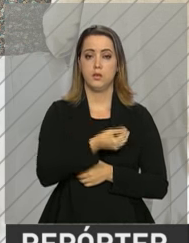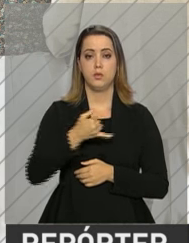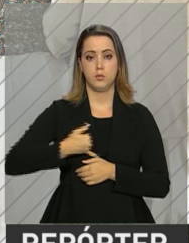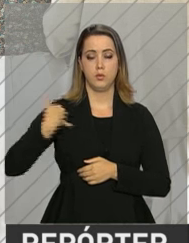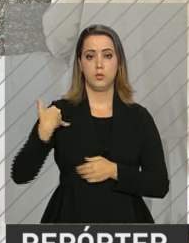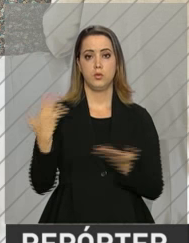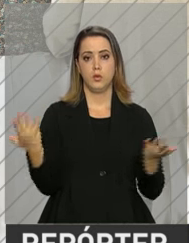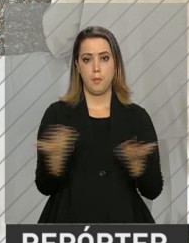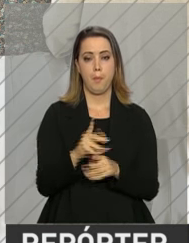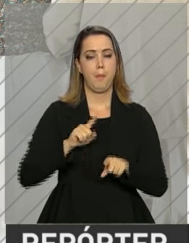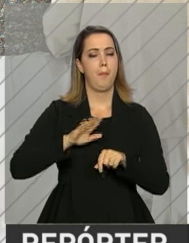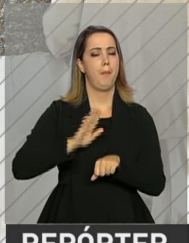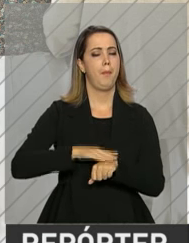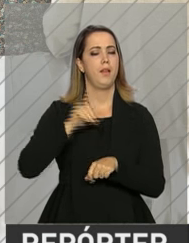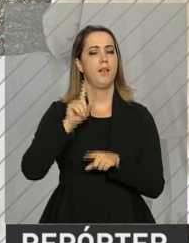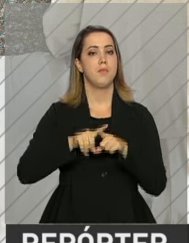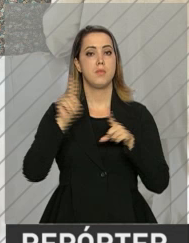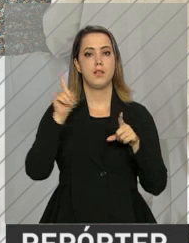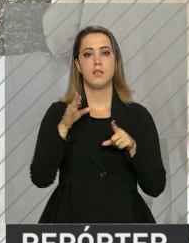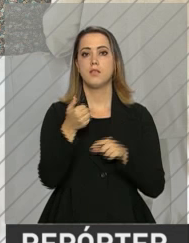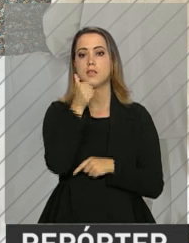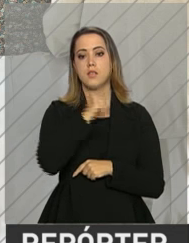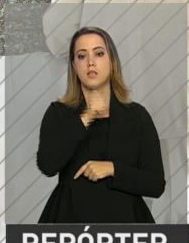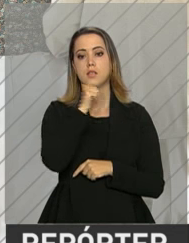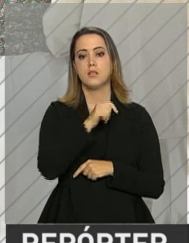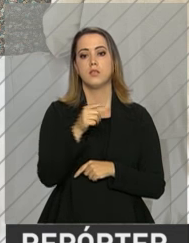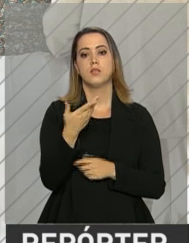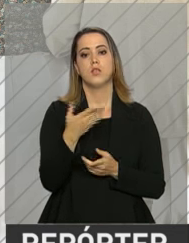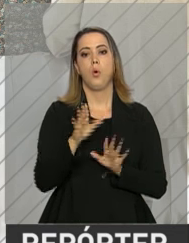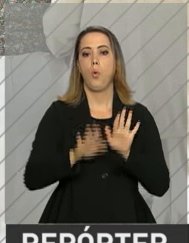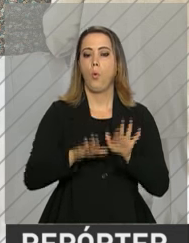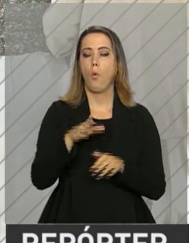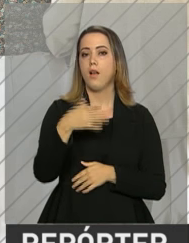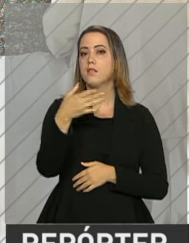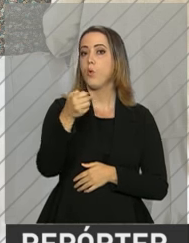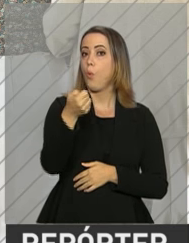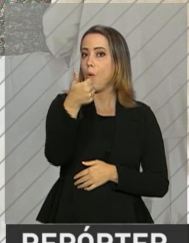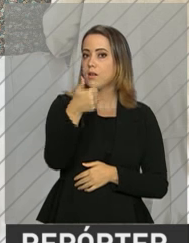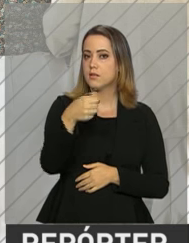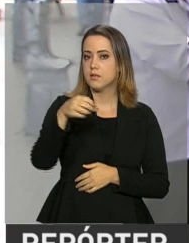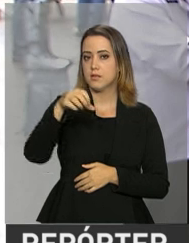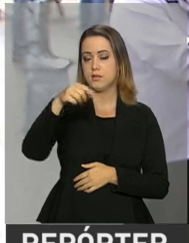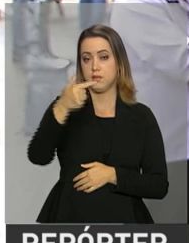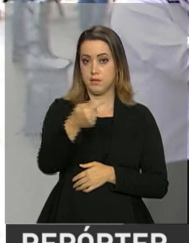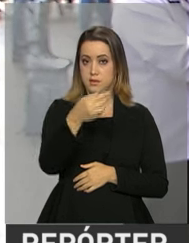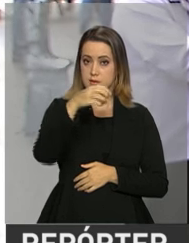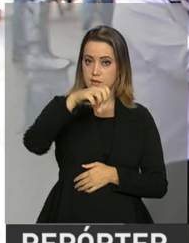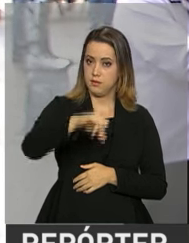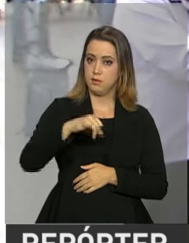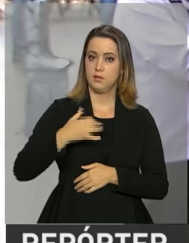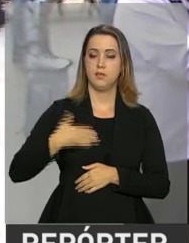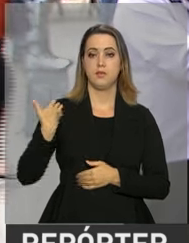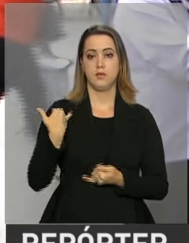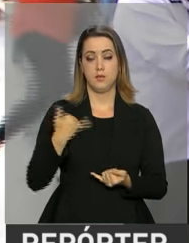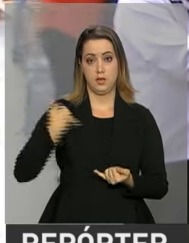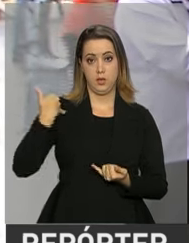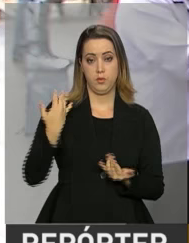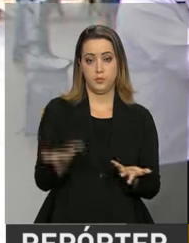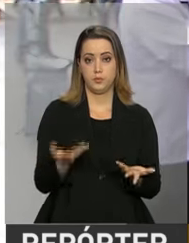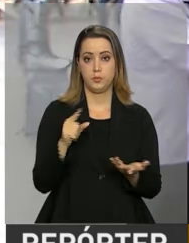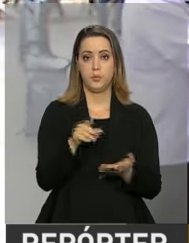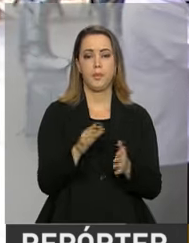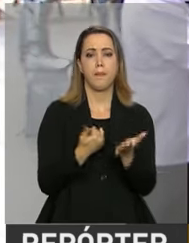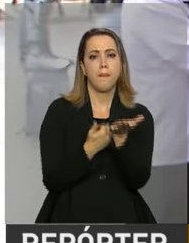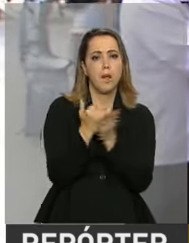de viver quase 7 anos mais e chegar aos 79 anos de idade. Quem nasceu em